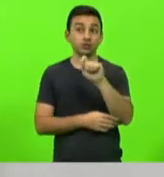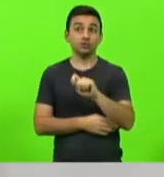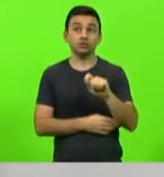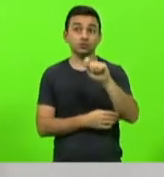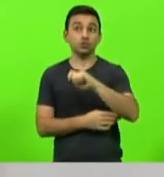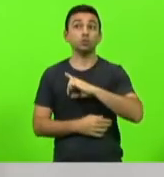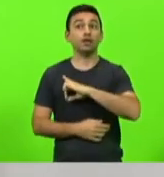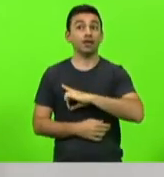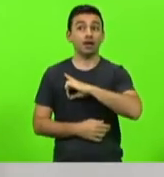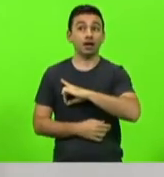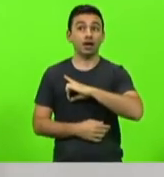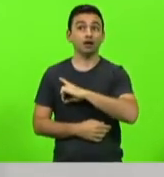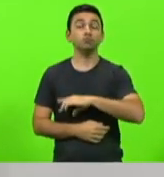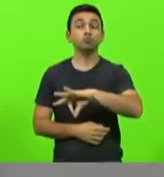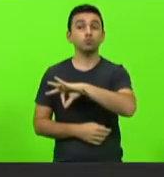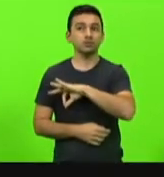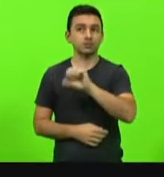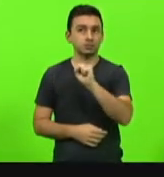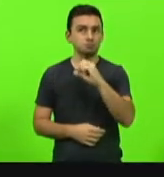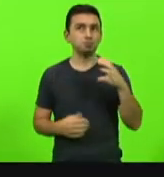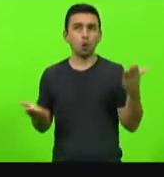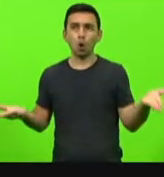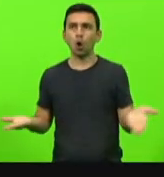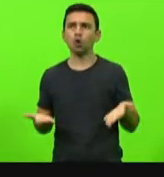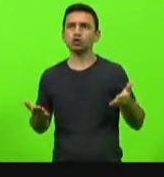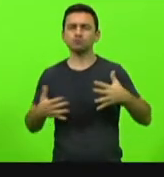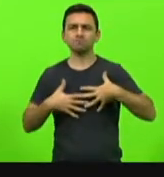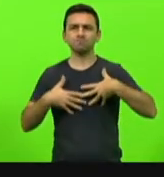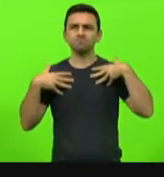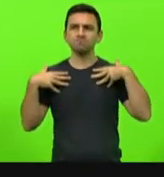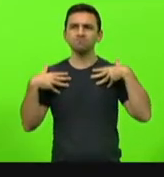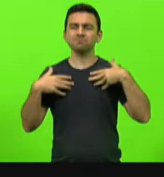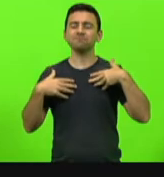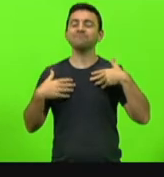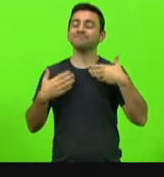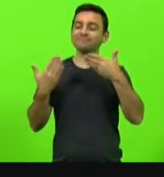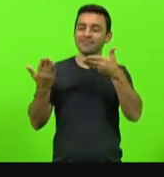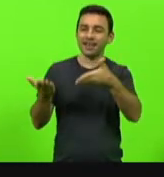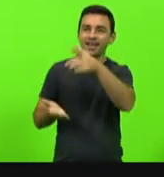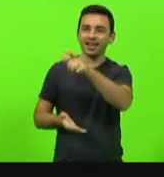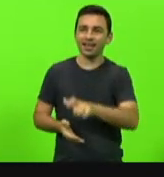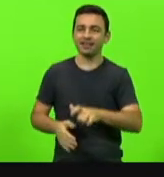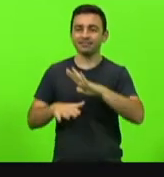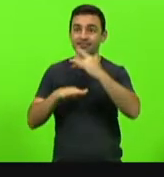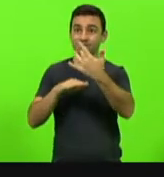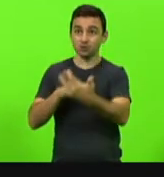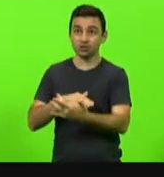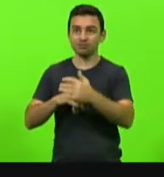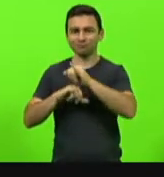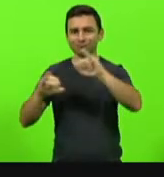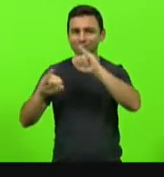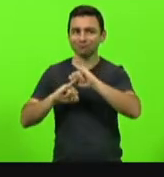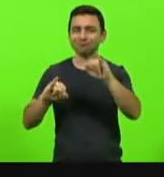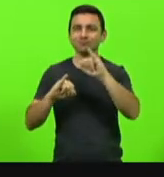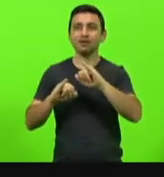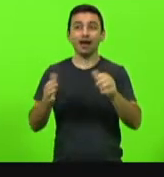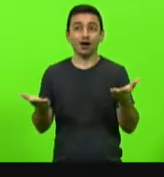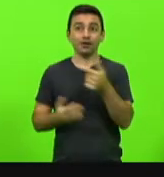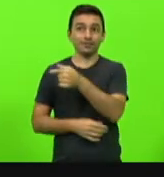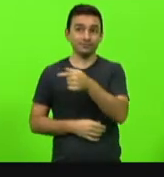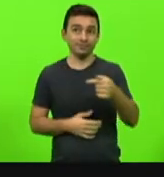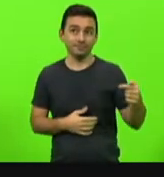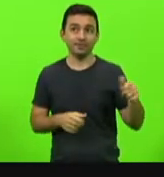prestou hoje uma homenagem à delegada Lúcia em suas redes sociais. E nesta semana,